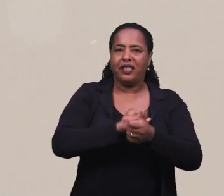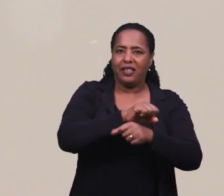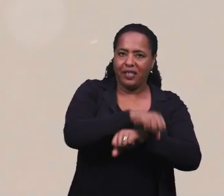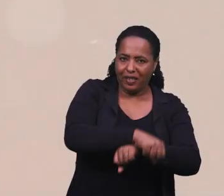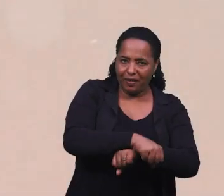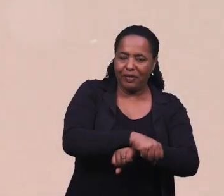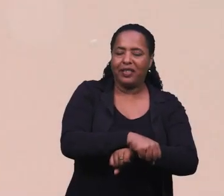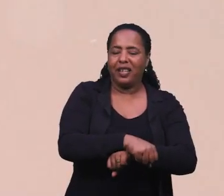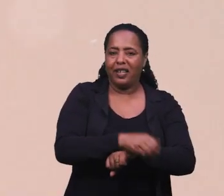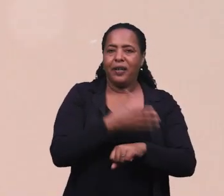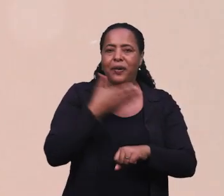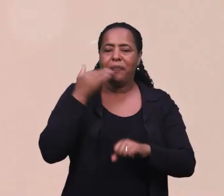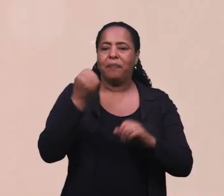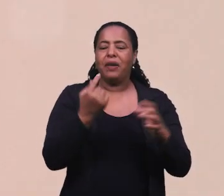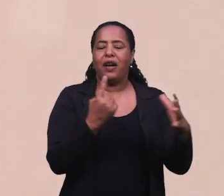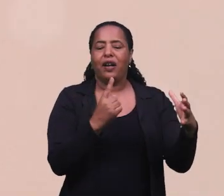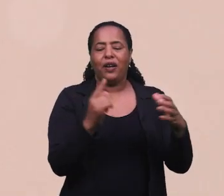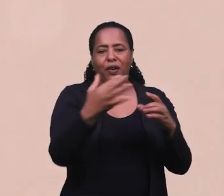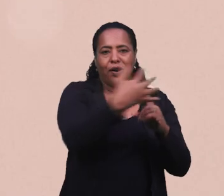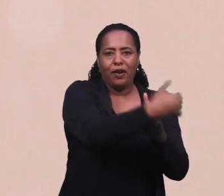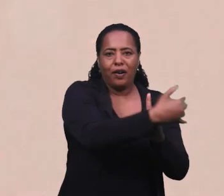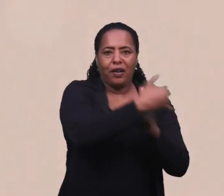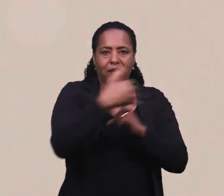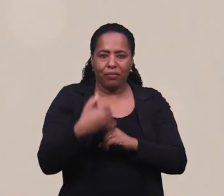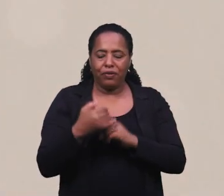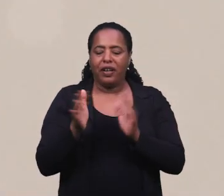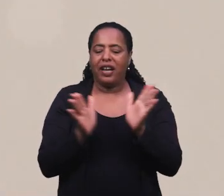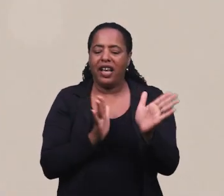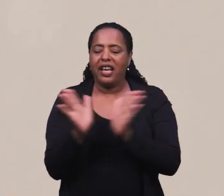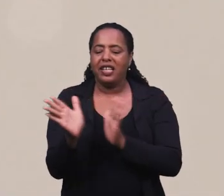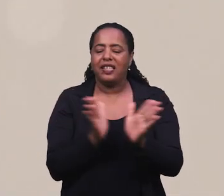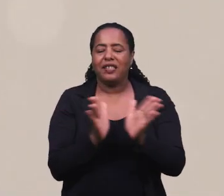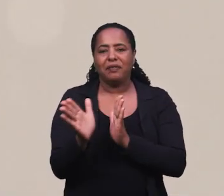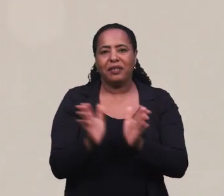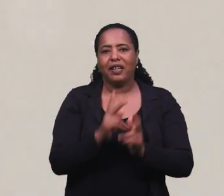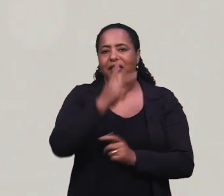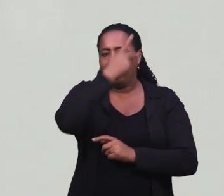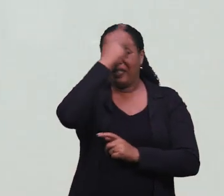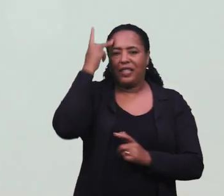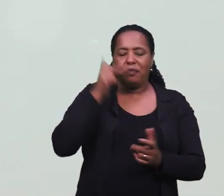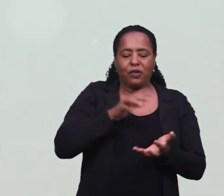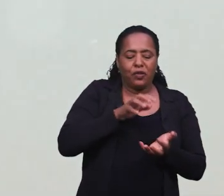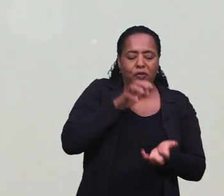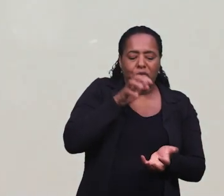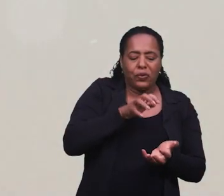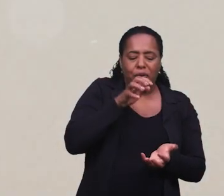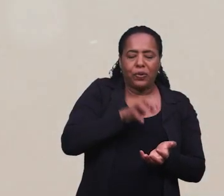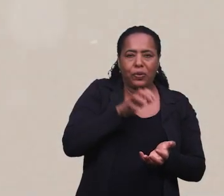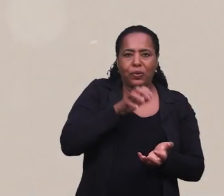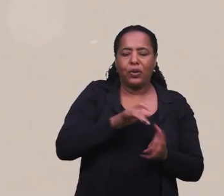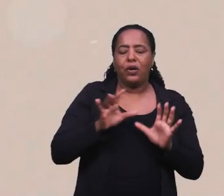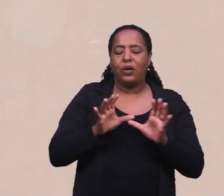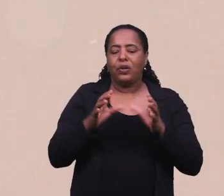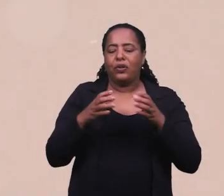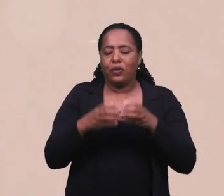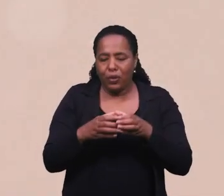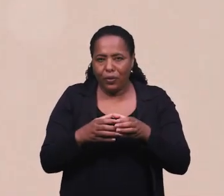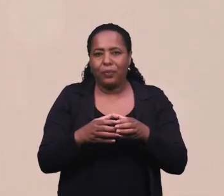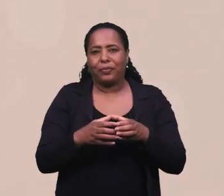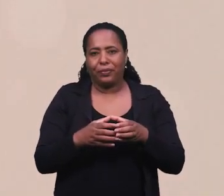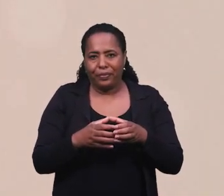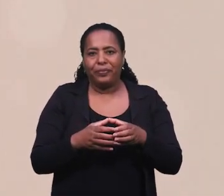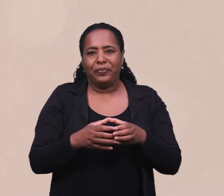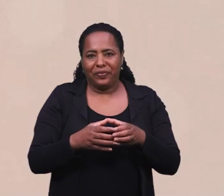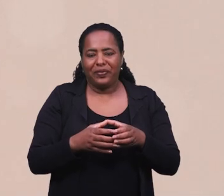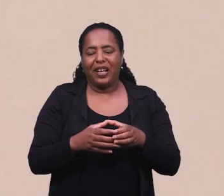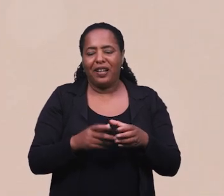assuntos tão importantes, necessários, que estão no nosso dia a dia, nas nossas igrejas, no nosso seminário, para esse melhor acolhimento, para